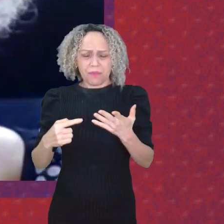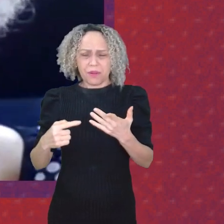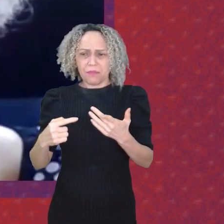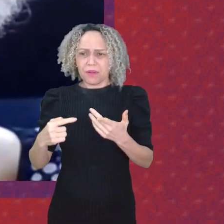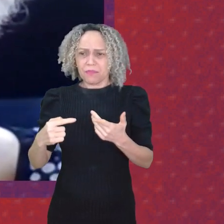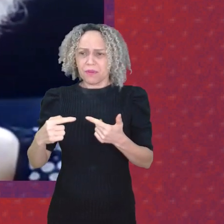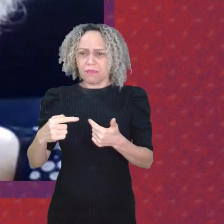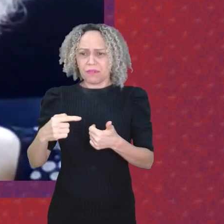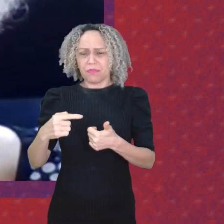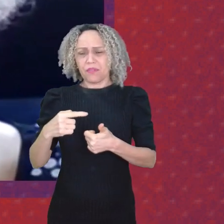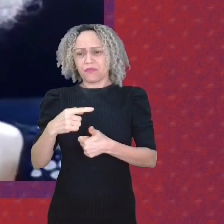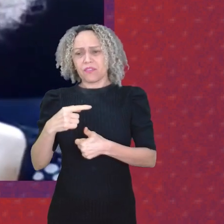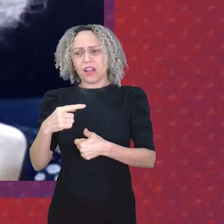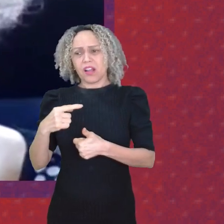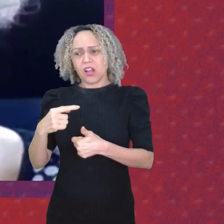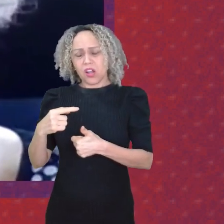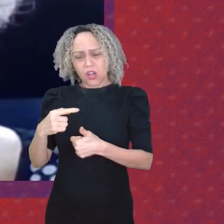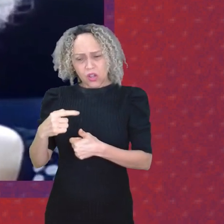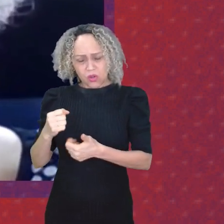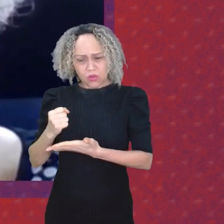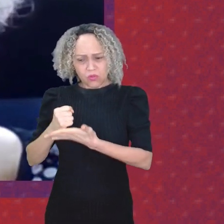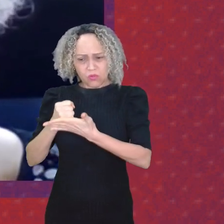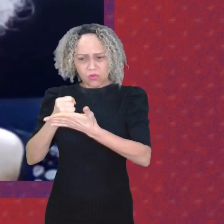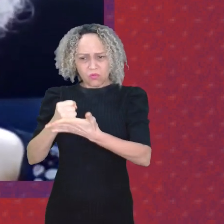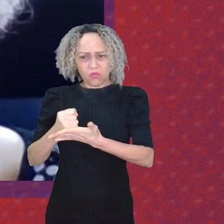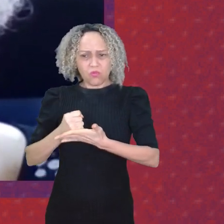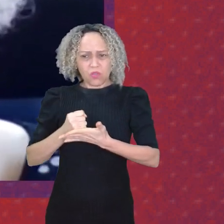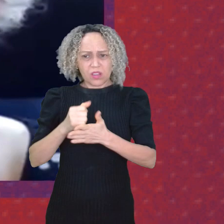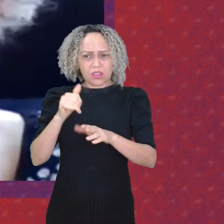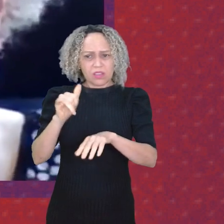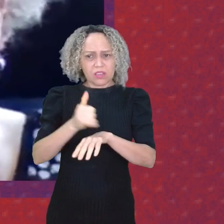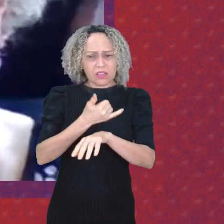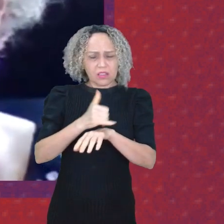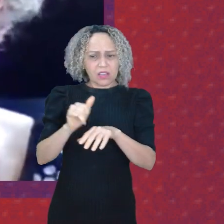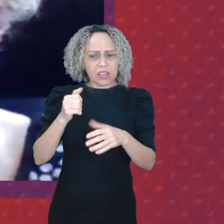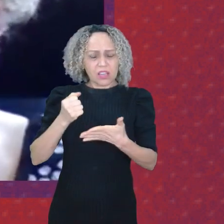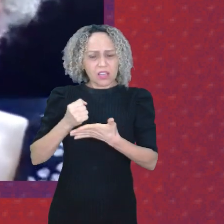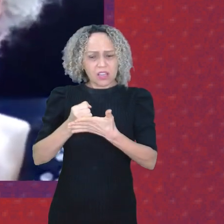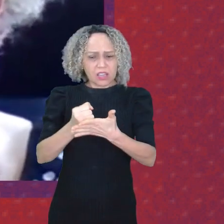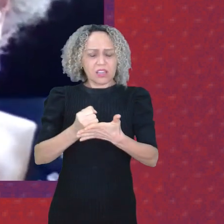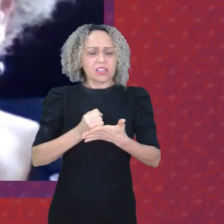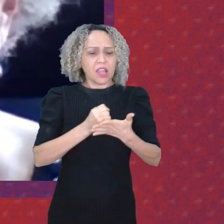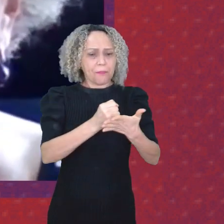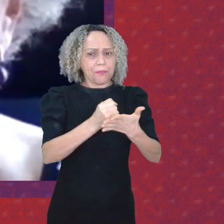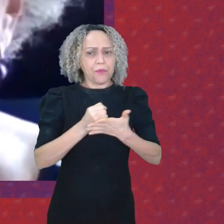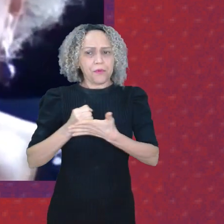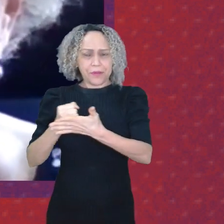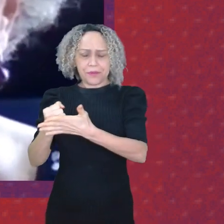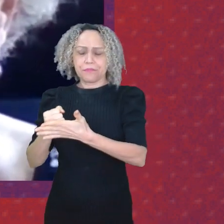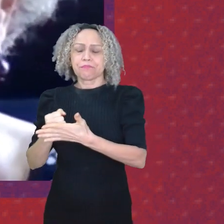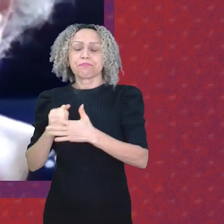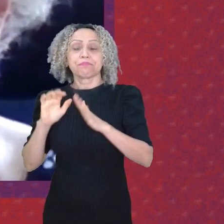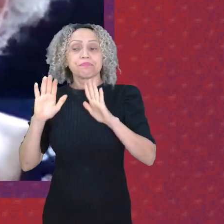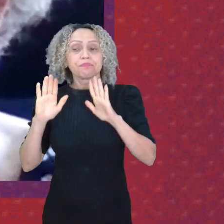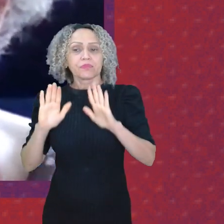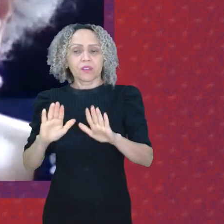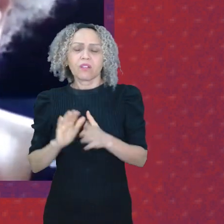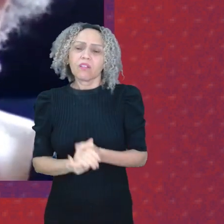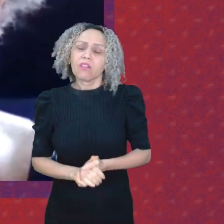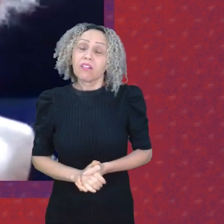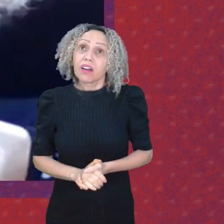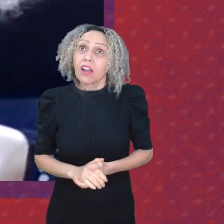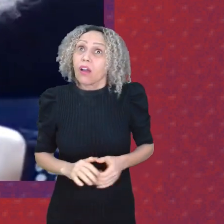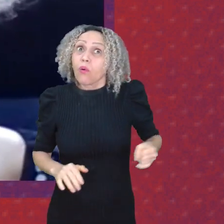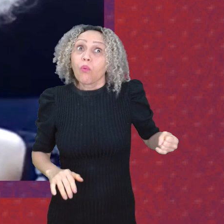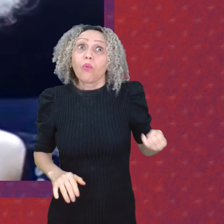serviços, que eu vou enumerá-los depois. Agora, o fundamental é que as mulheres passaram a perder o